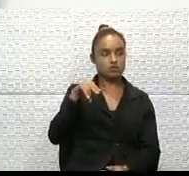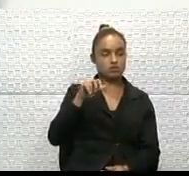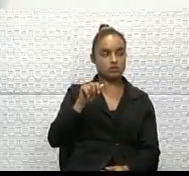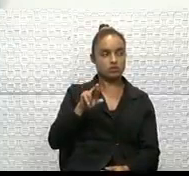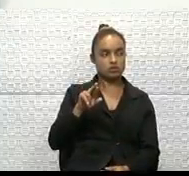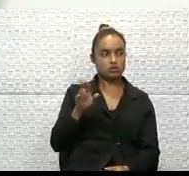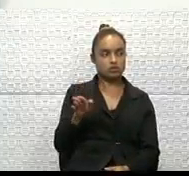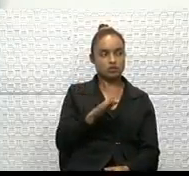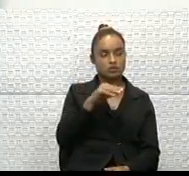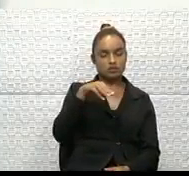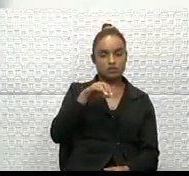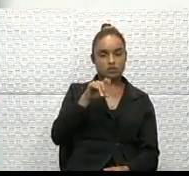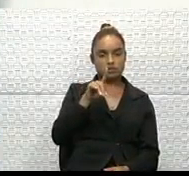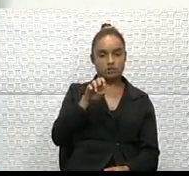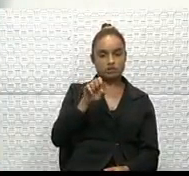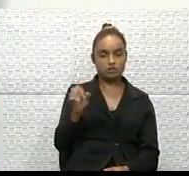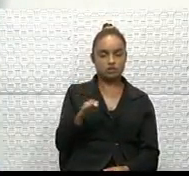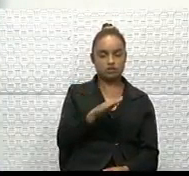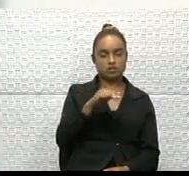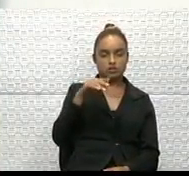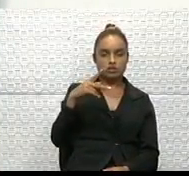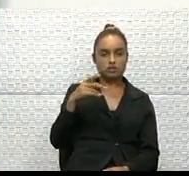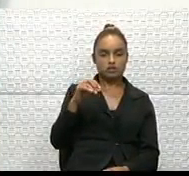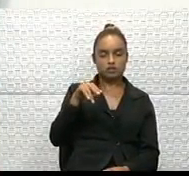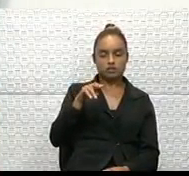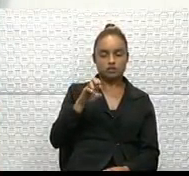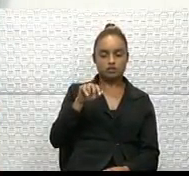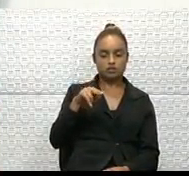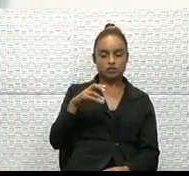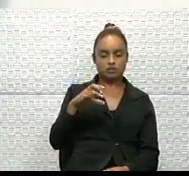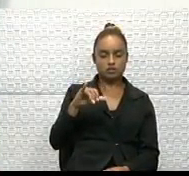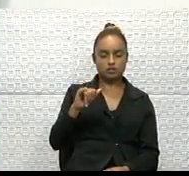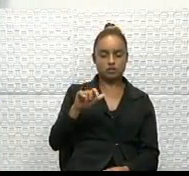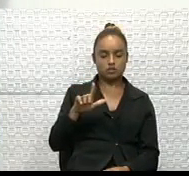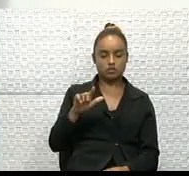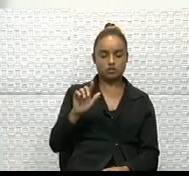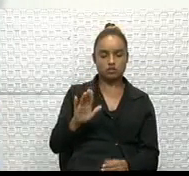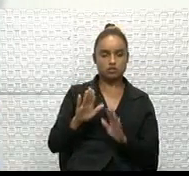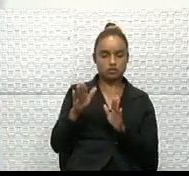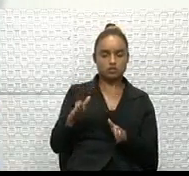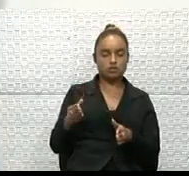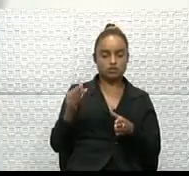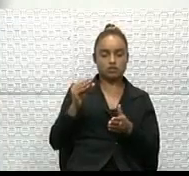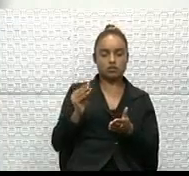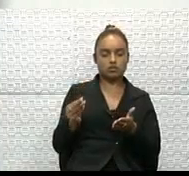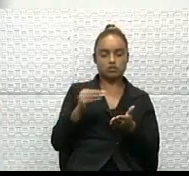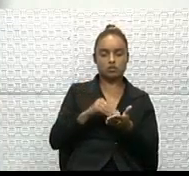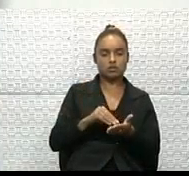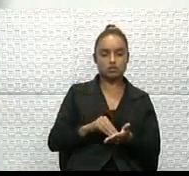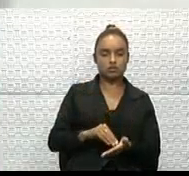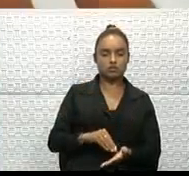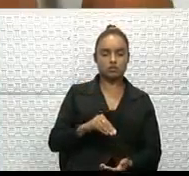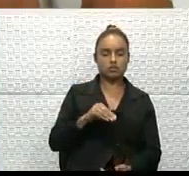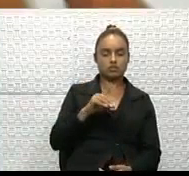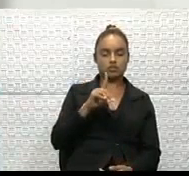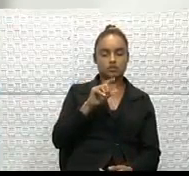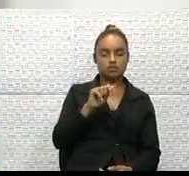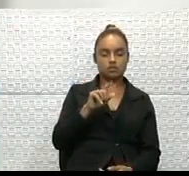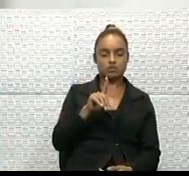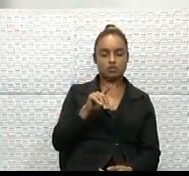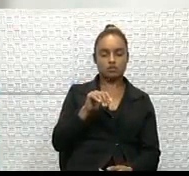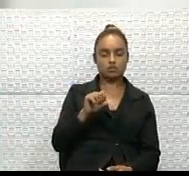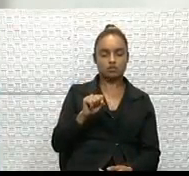Vou escolher a primeira, linear. 1. Já está ativo? Então vamos inserir os dados na memória da calculadora.